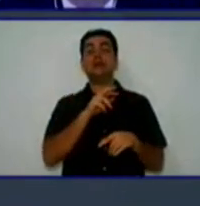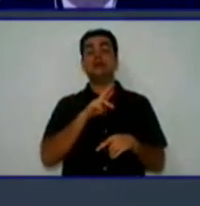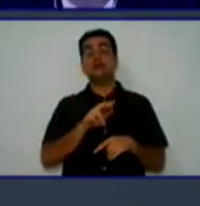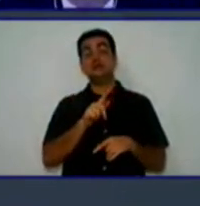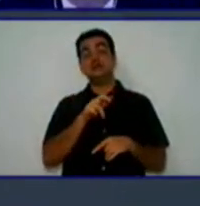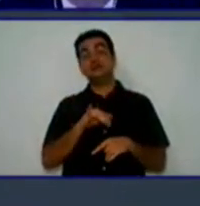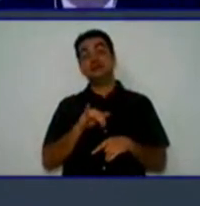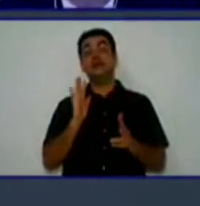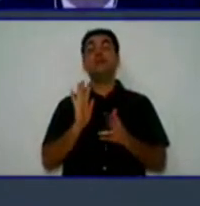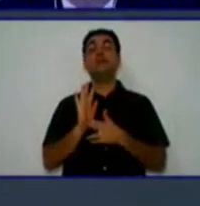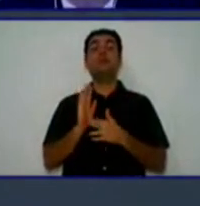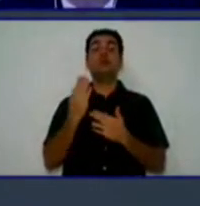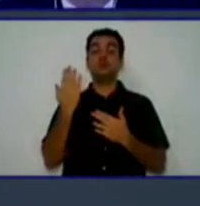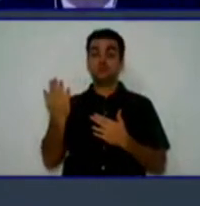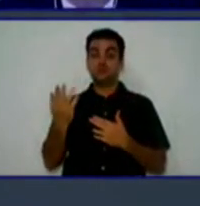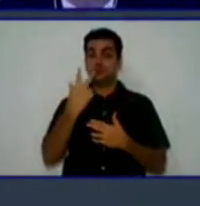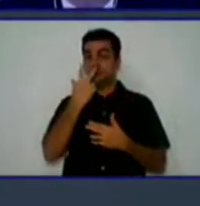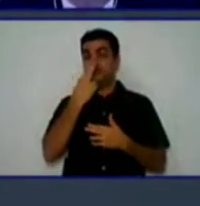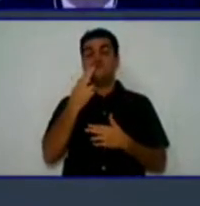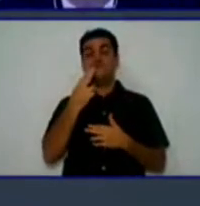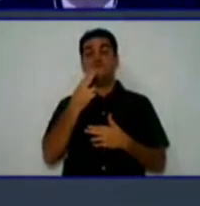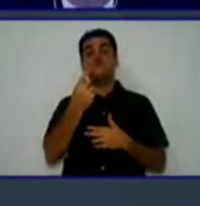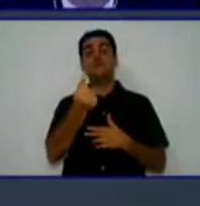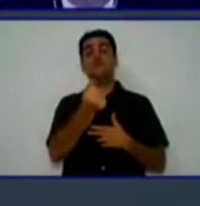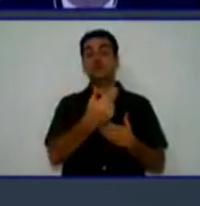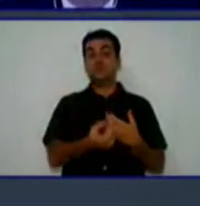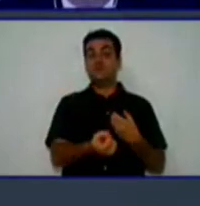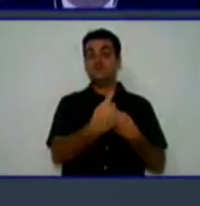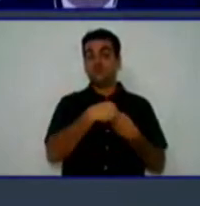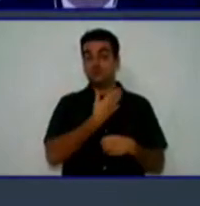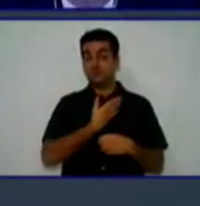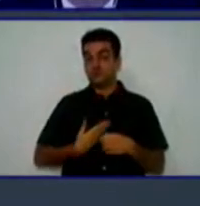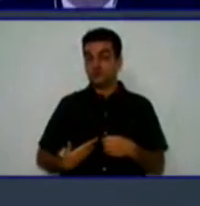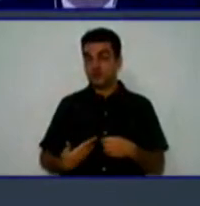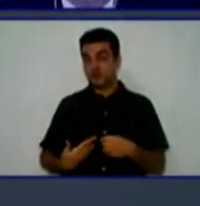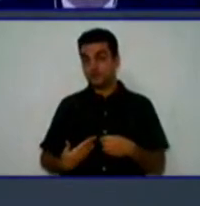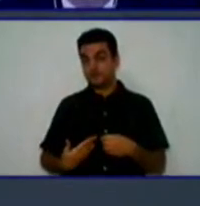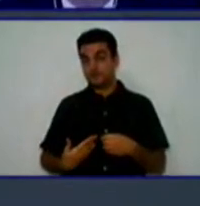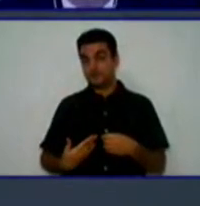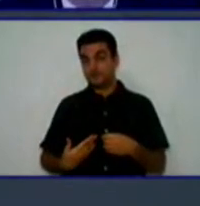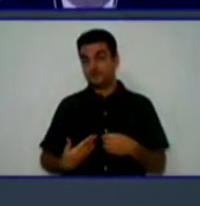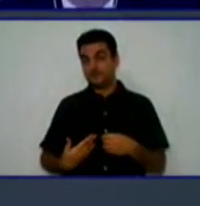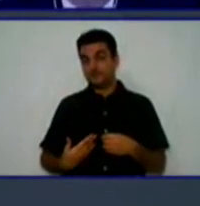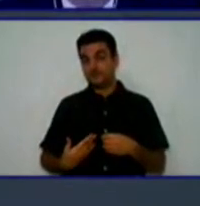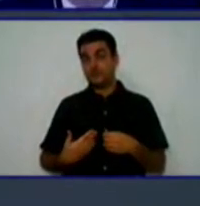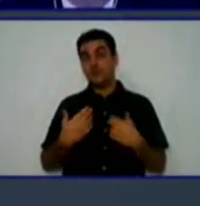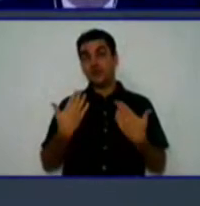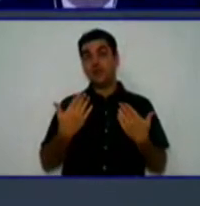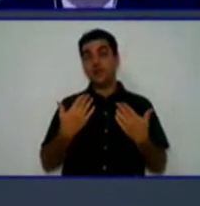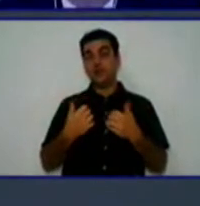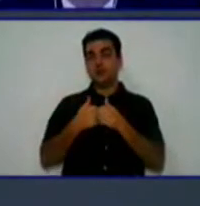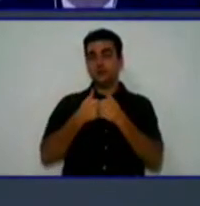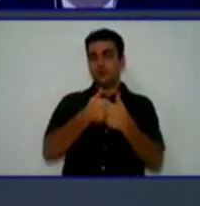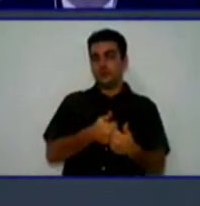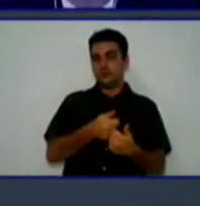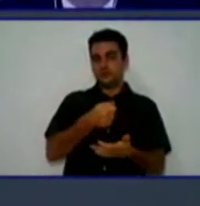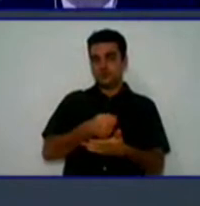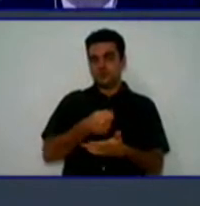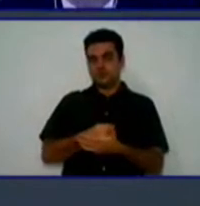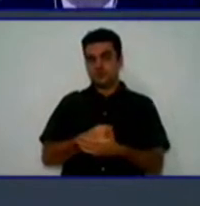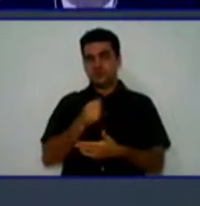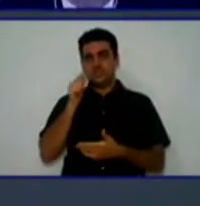A proposta de Vossa Excelência de que esses valores sejam devolvidos ao erário é acompanhada da